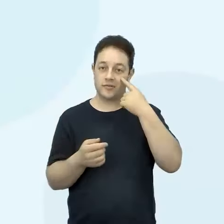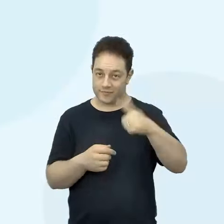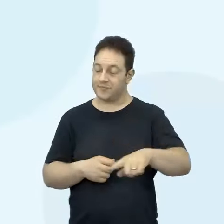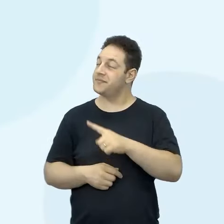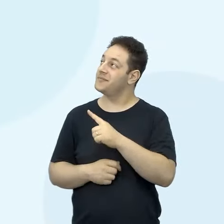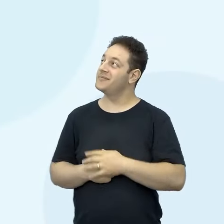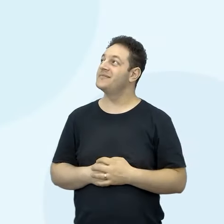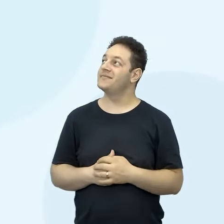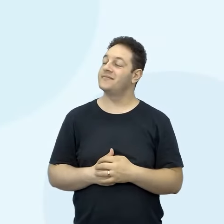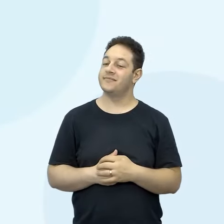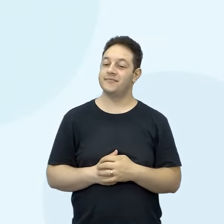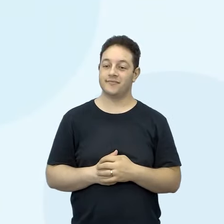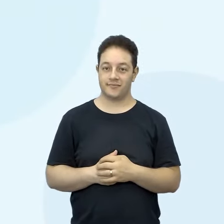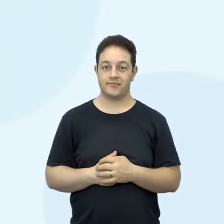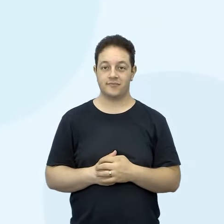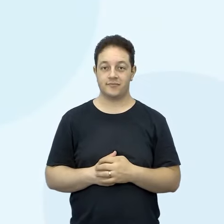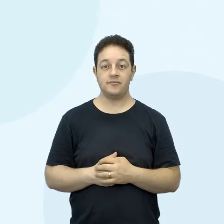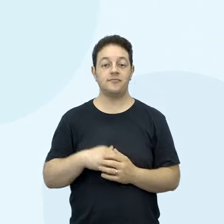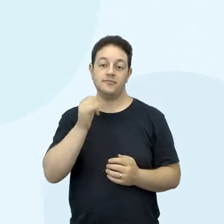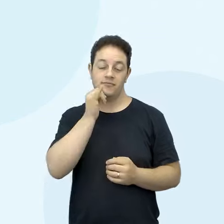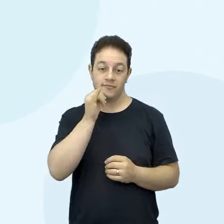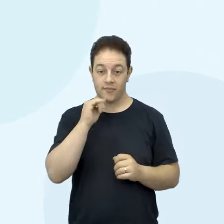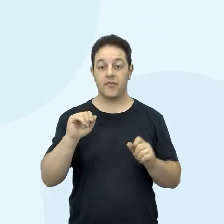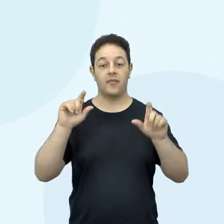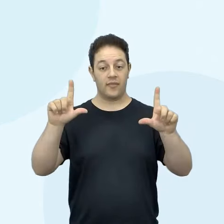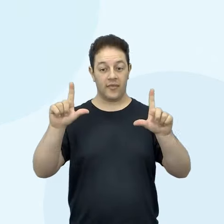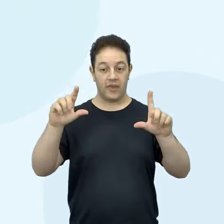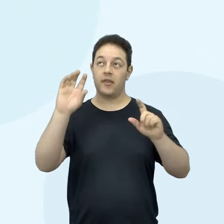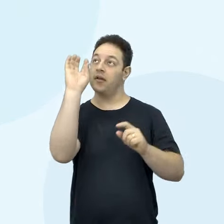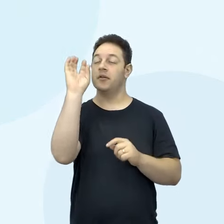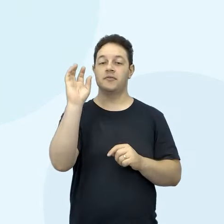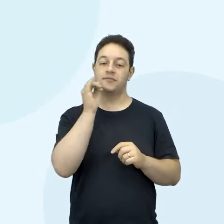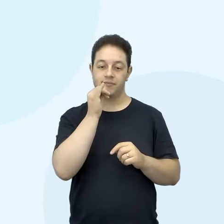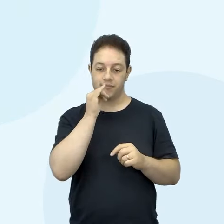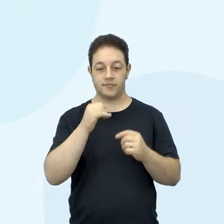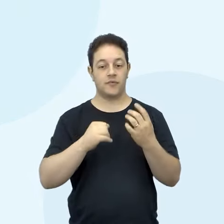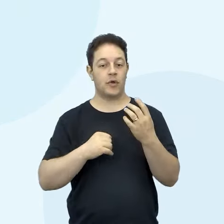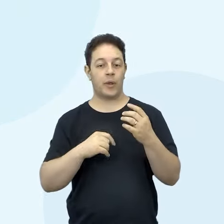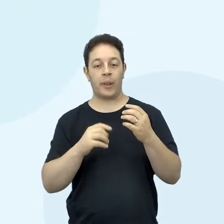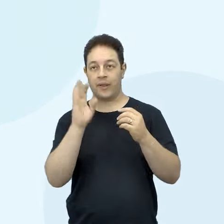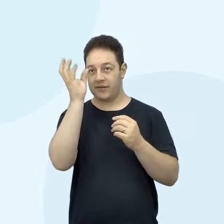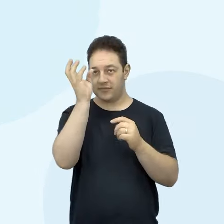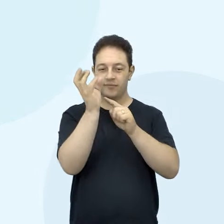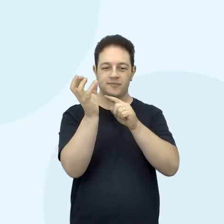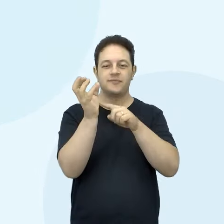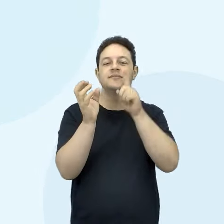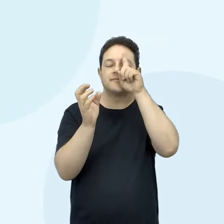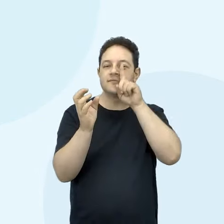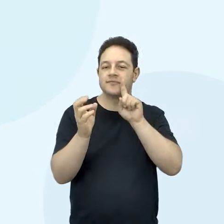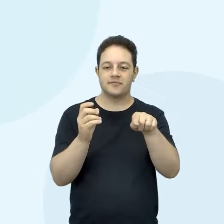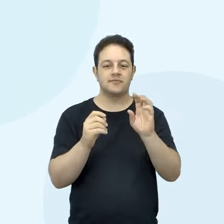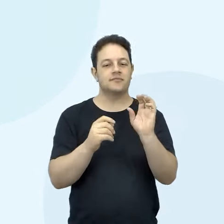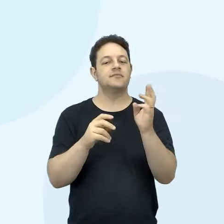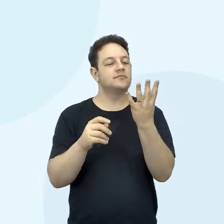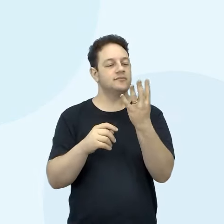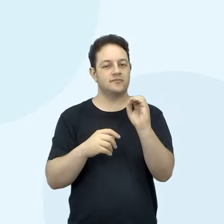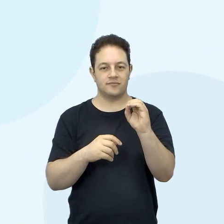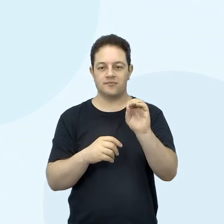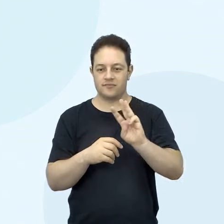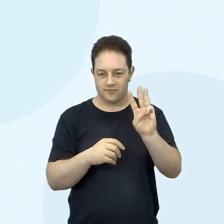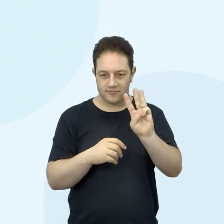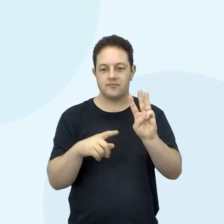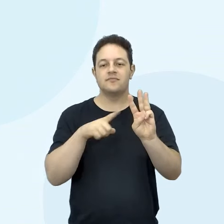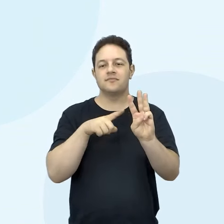tela. A eficiência de uma lâmpada incandescente de 40 watts é, e aí vai ter